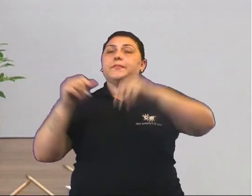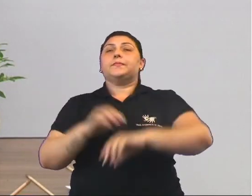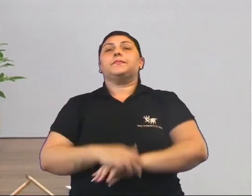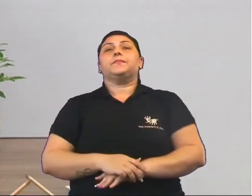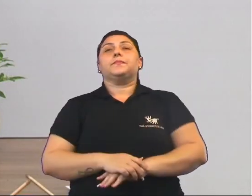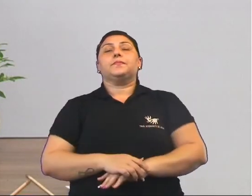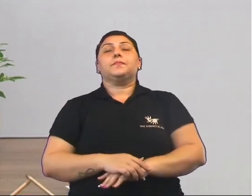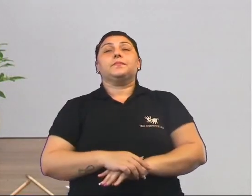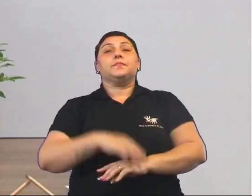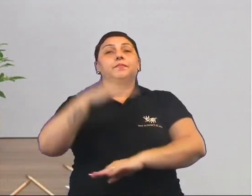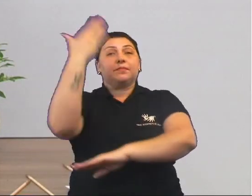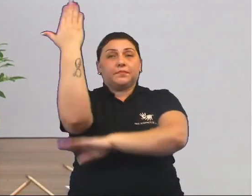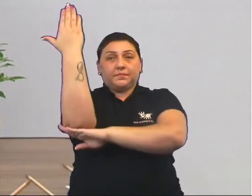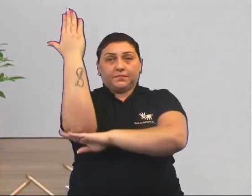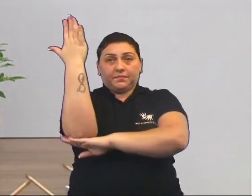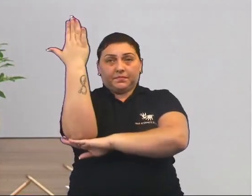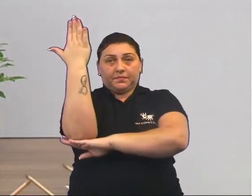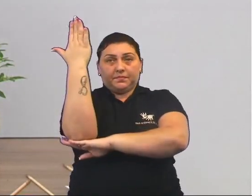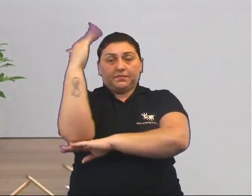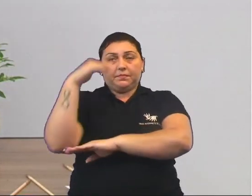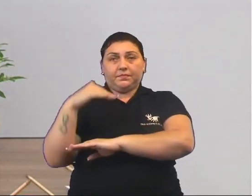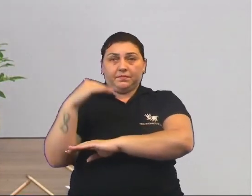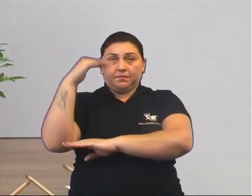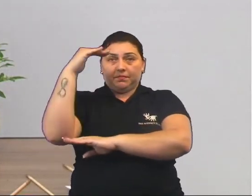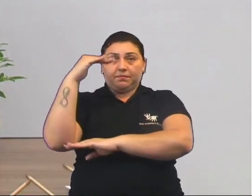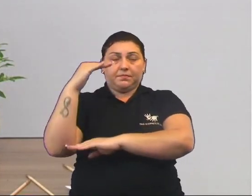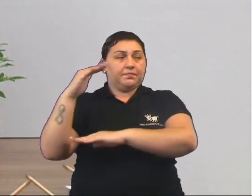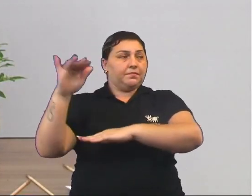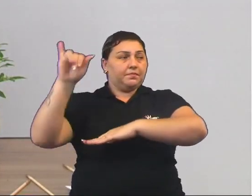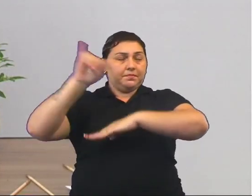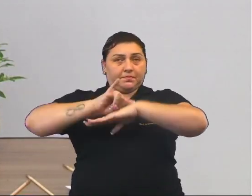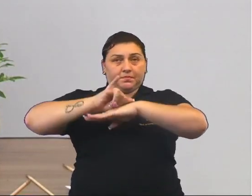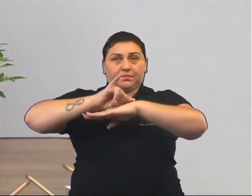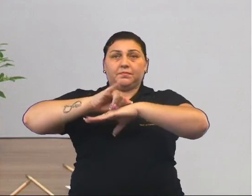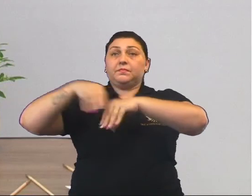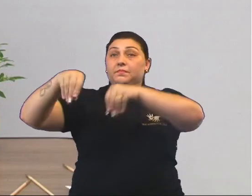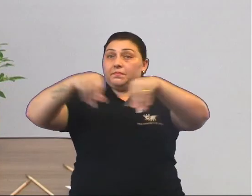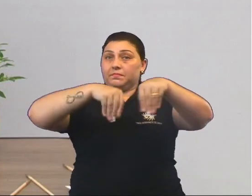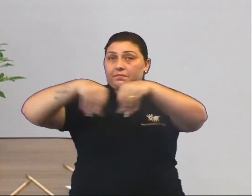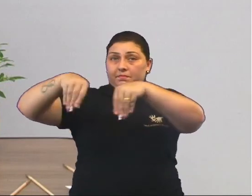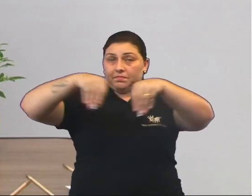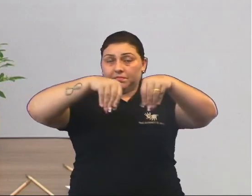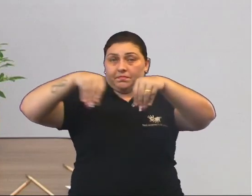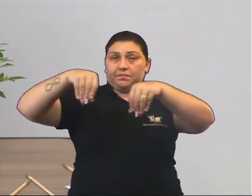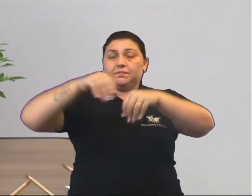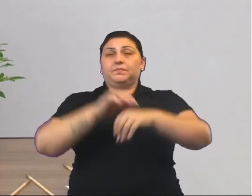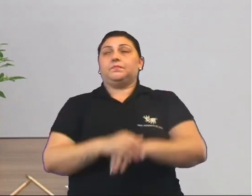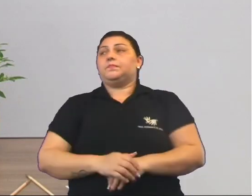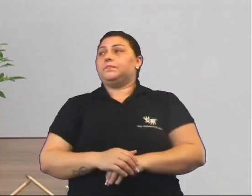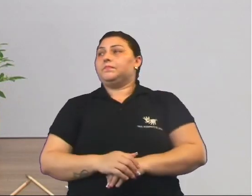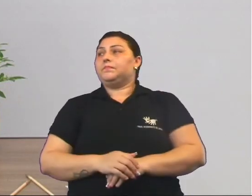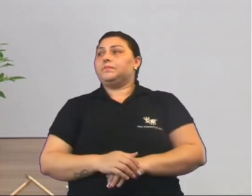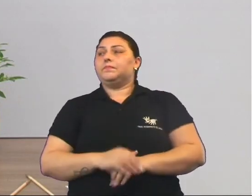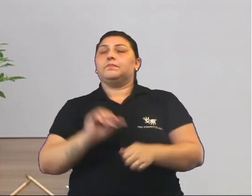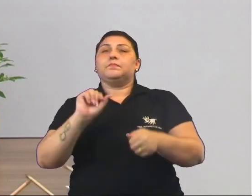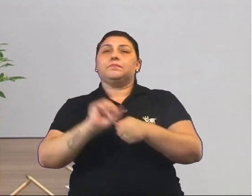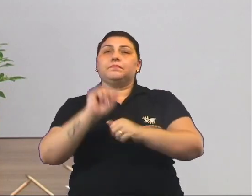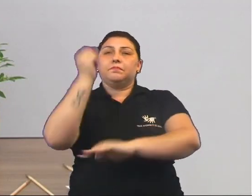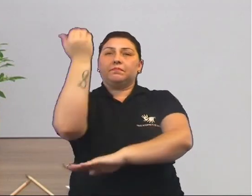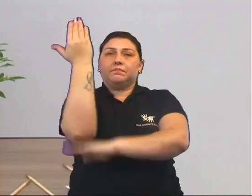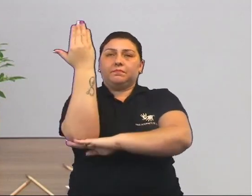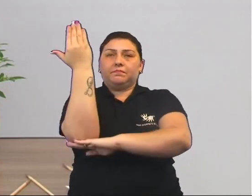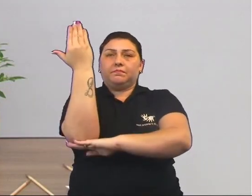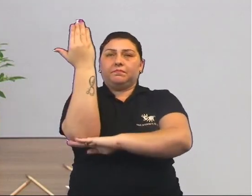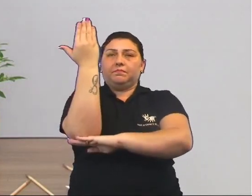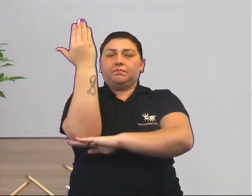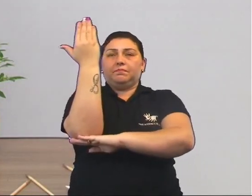folhas. O caule, que cresce acima da terra, acima do solo, e serve para